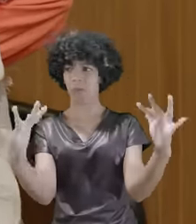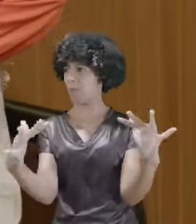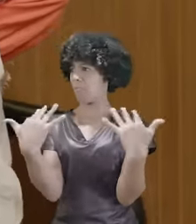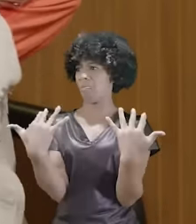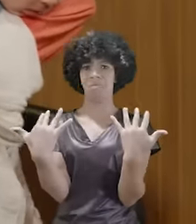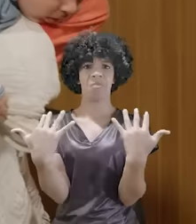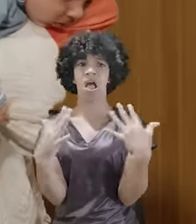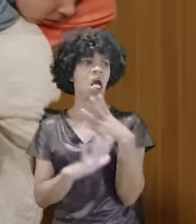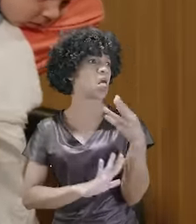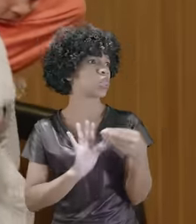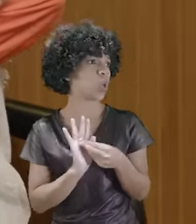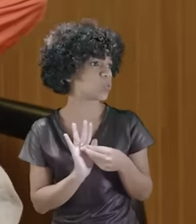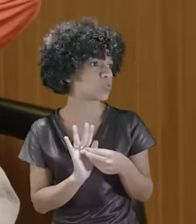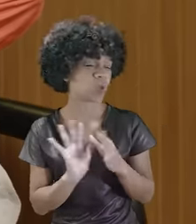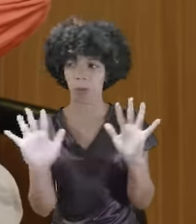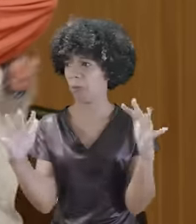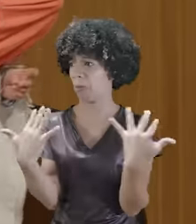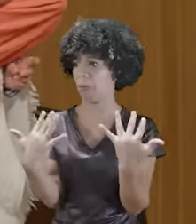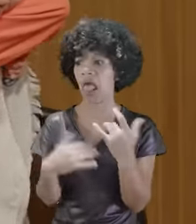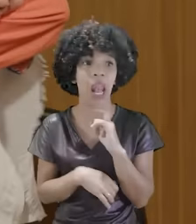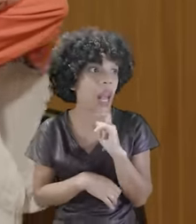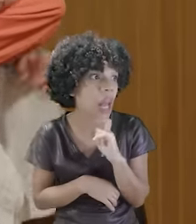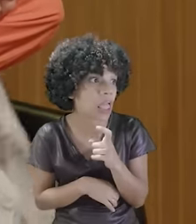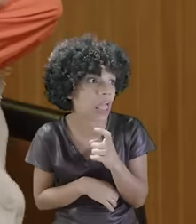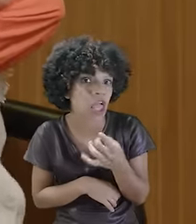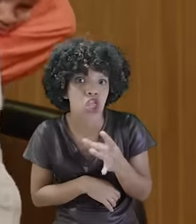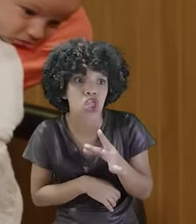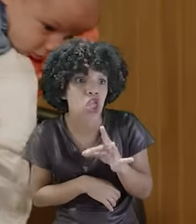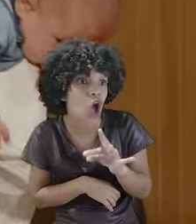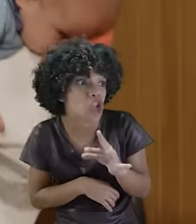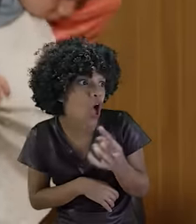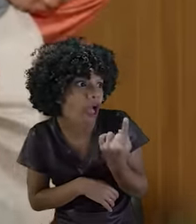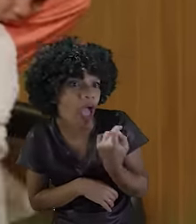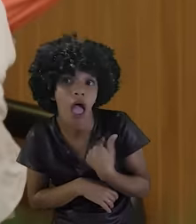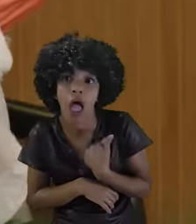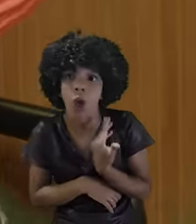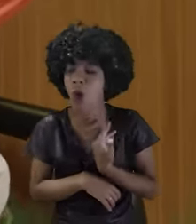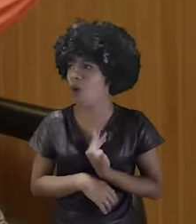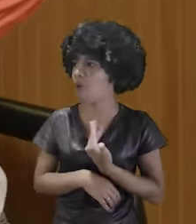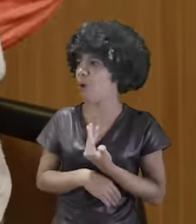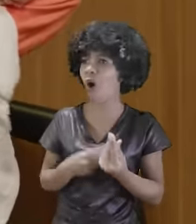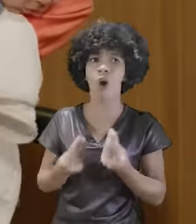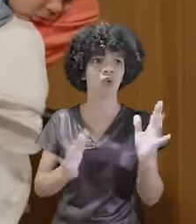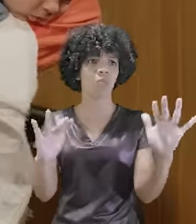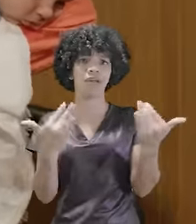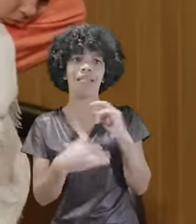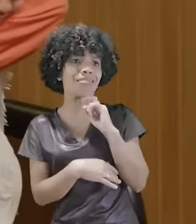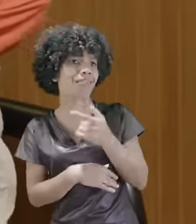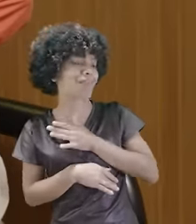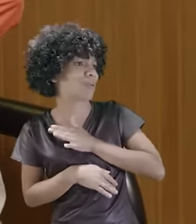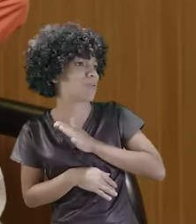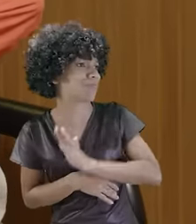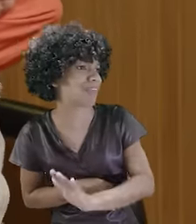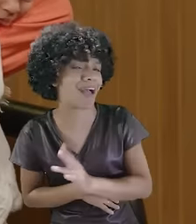olhando para todos ele estava olhando para mim tipo não tem ninguém só eu aí falei para ele olha como as pessoas olha ninguém